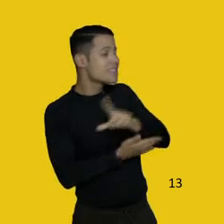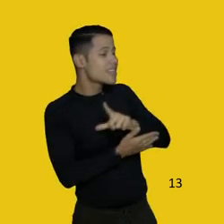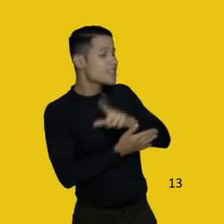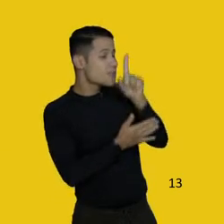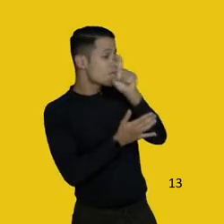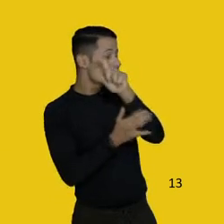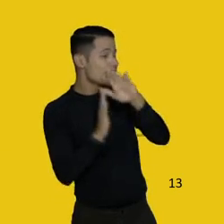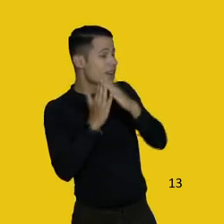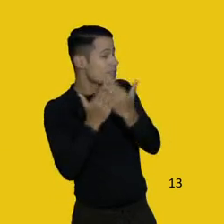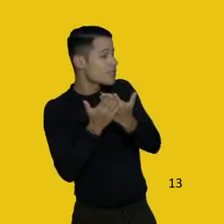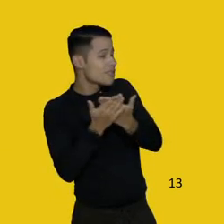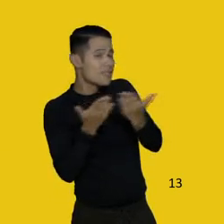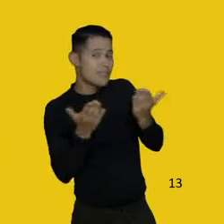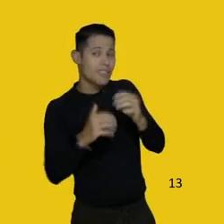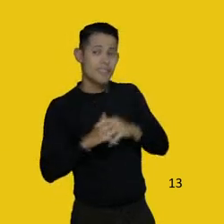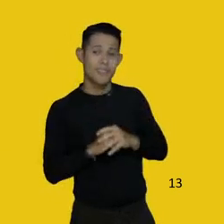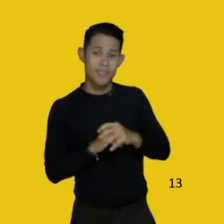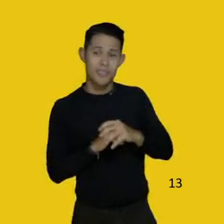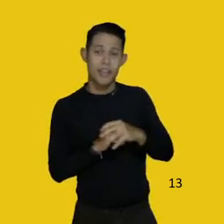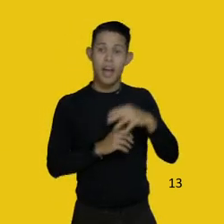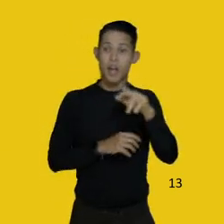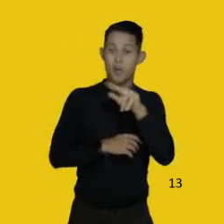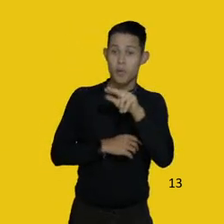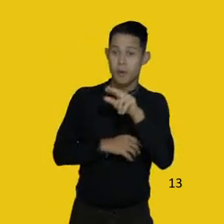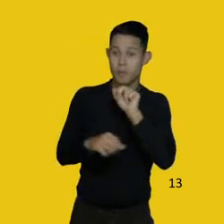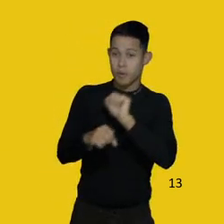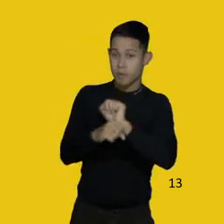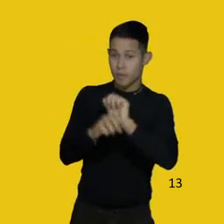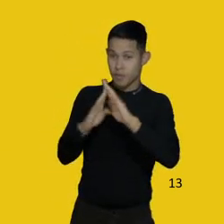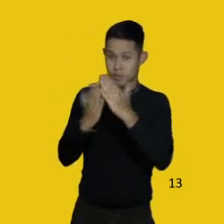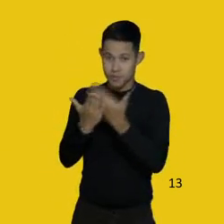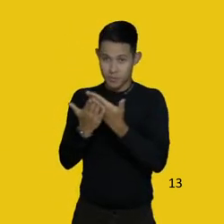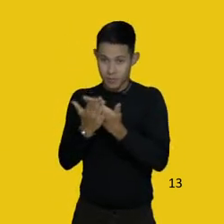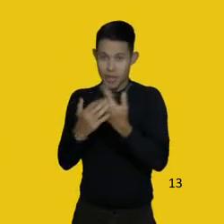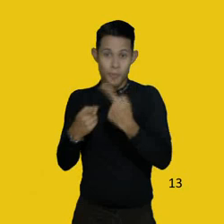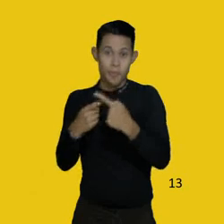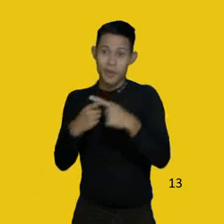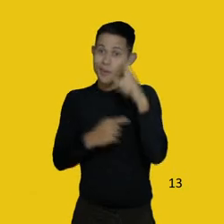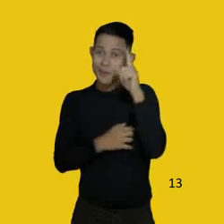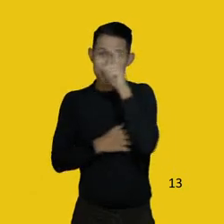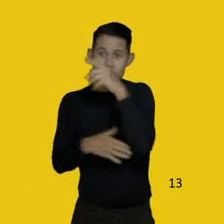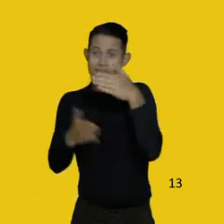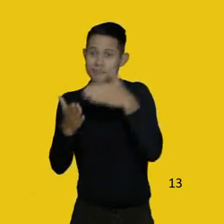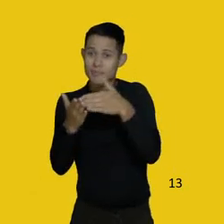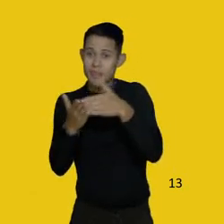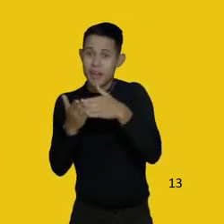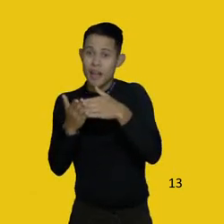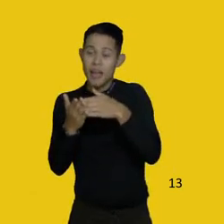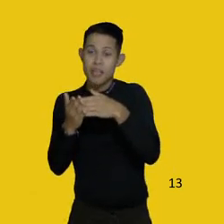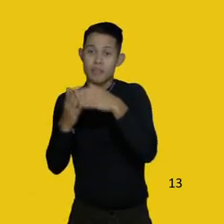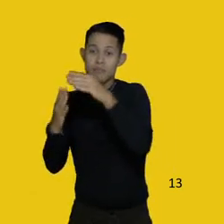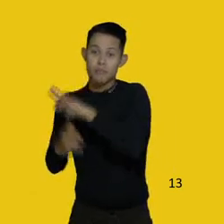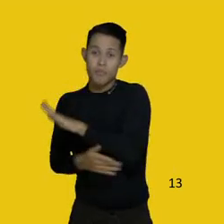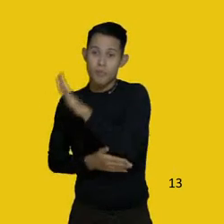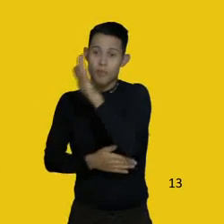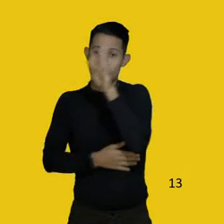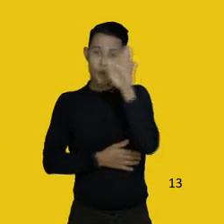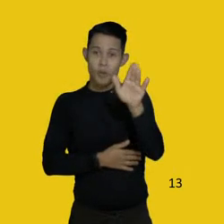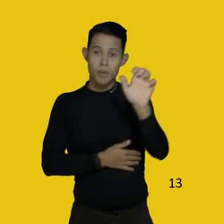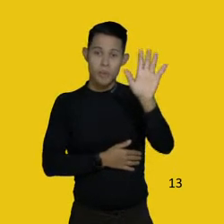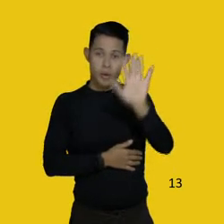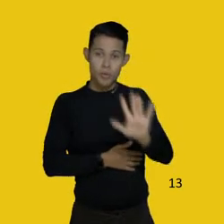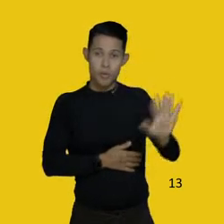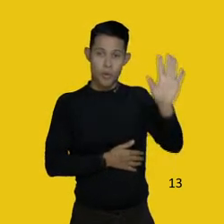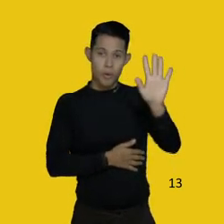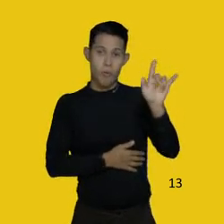irmão que parou de estudar porque tinha muita dificuldade foi pra Europa ele era maquiador de de